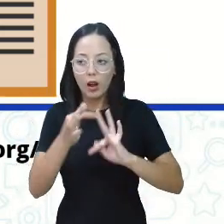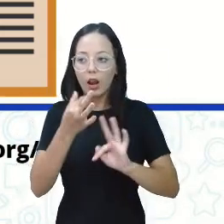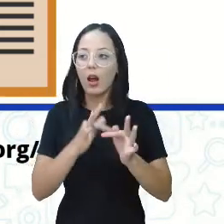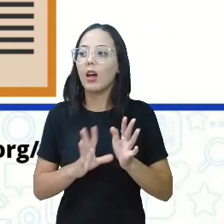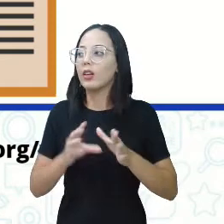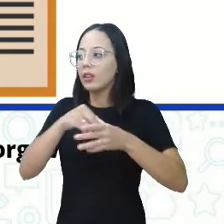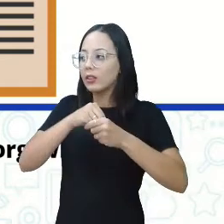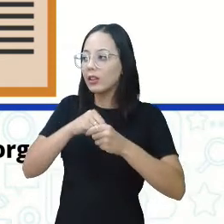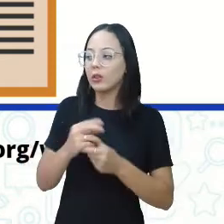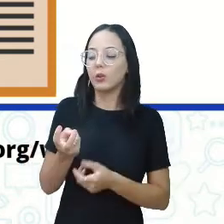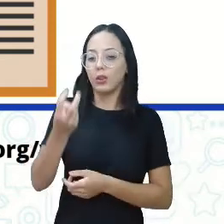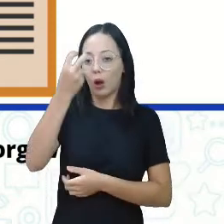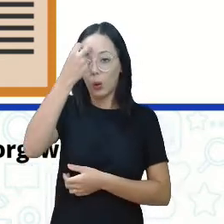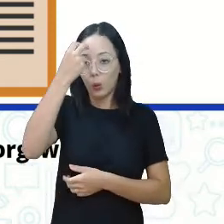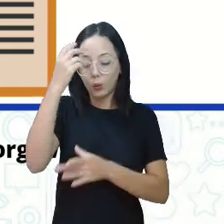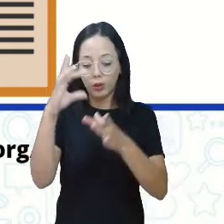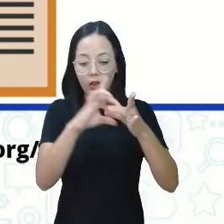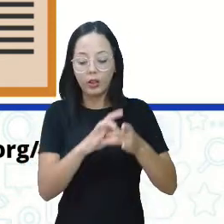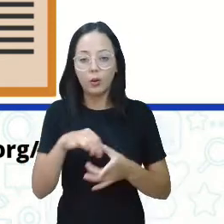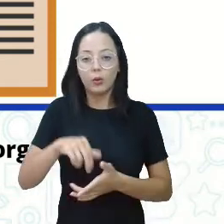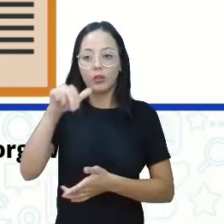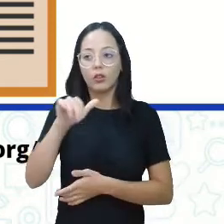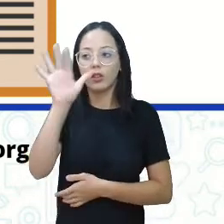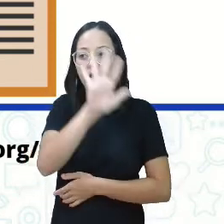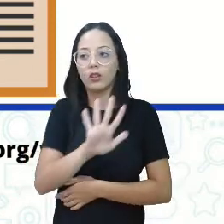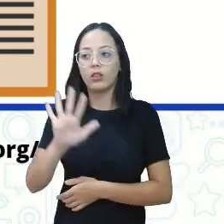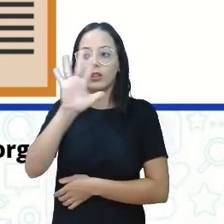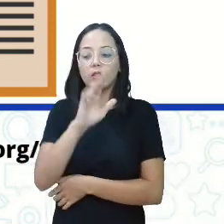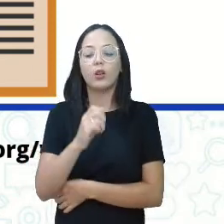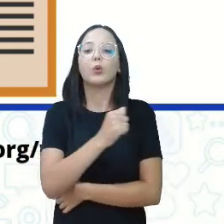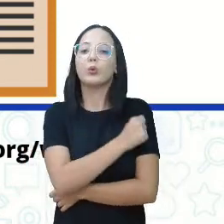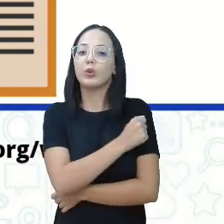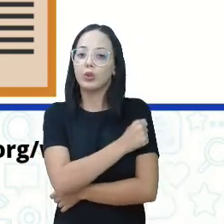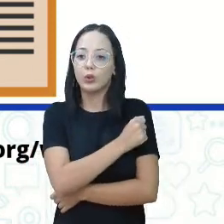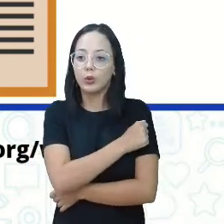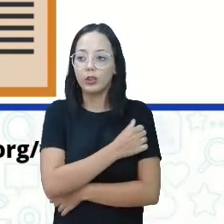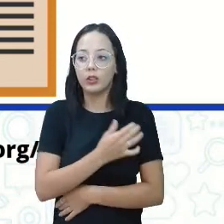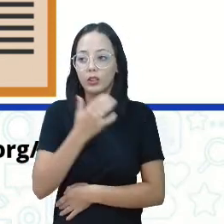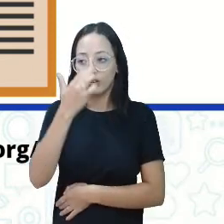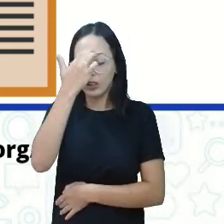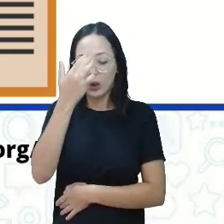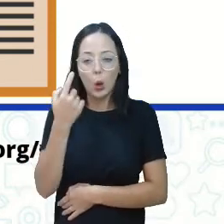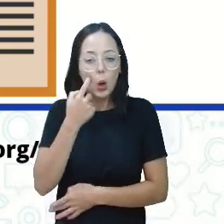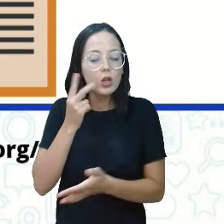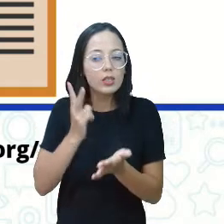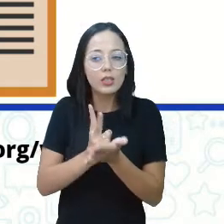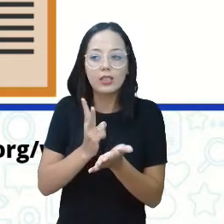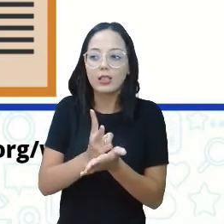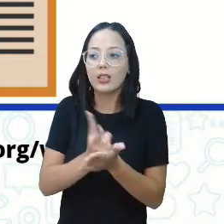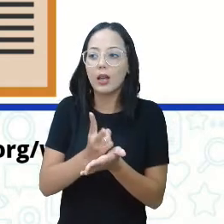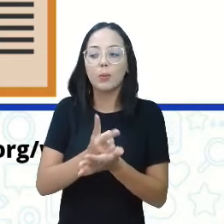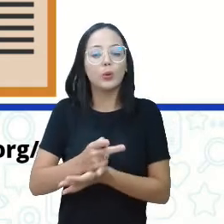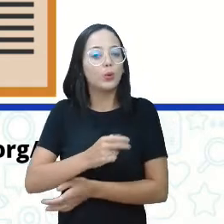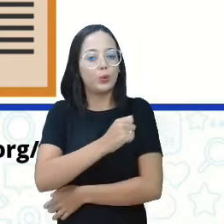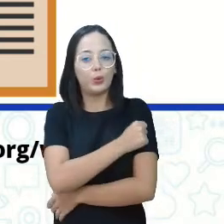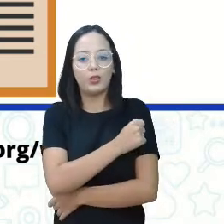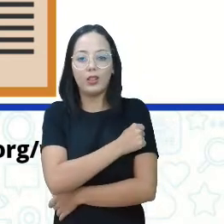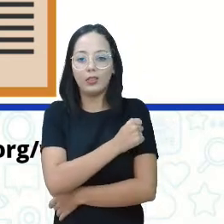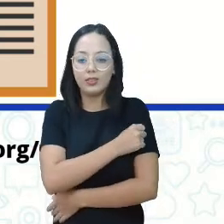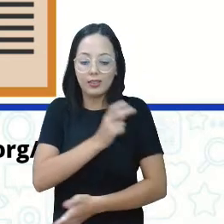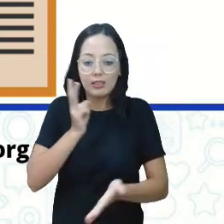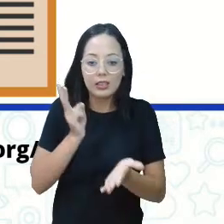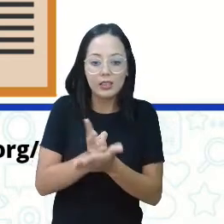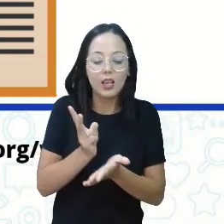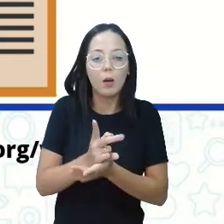populares de cultura da União Nacional dos Estudantes, sempre, tá vendo? O estudante,